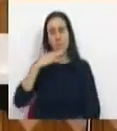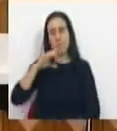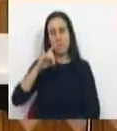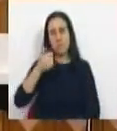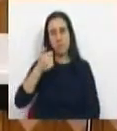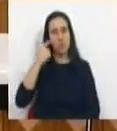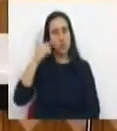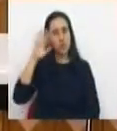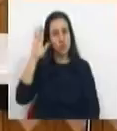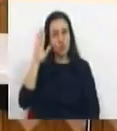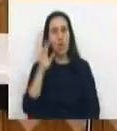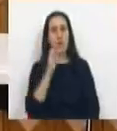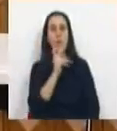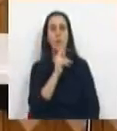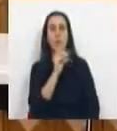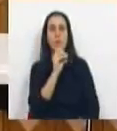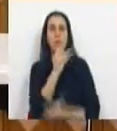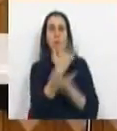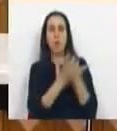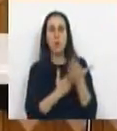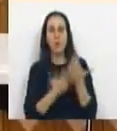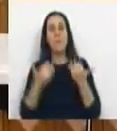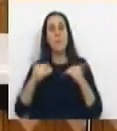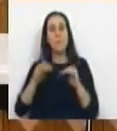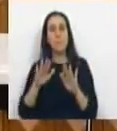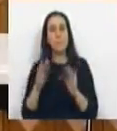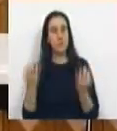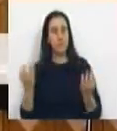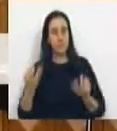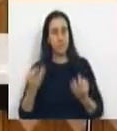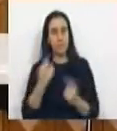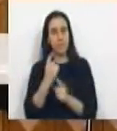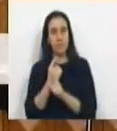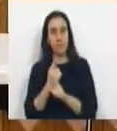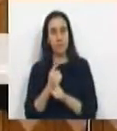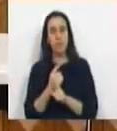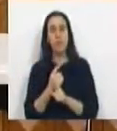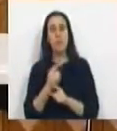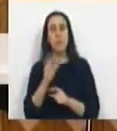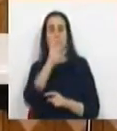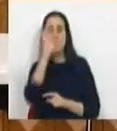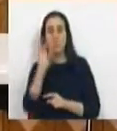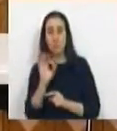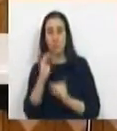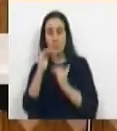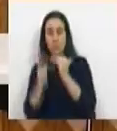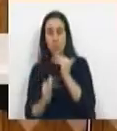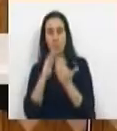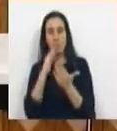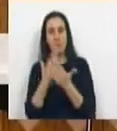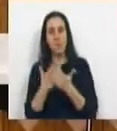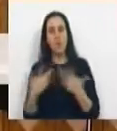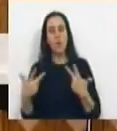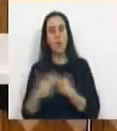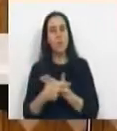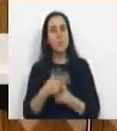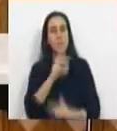de idade e 30 de contribuições. Contudo, a aplicação do fator de redução significaria um corte